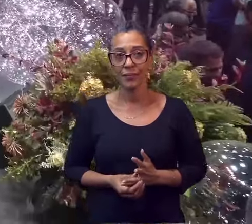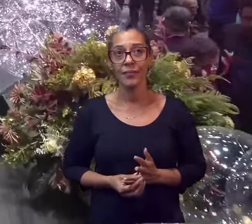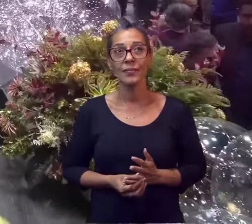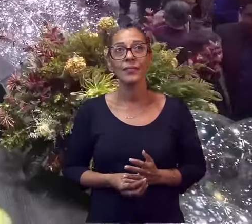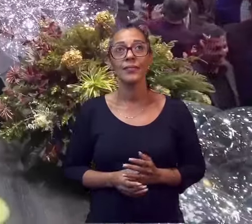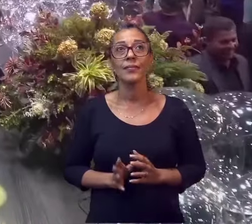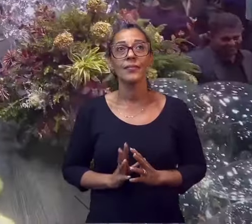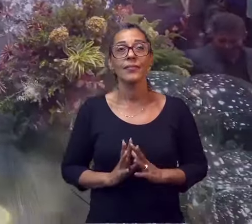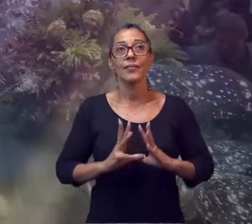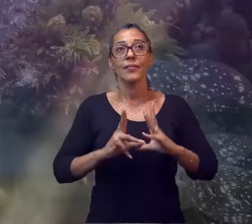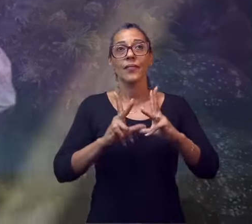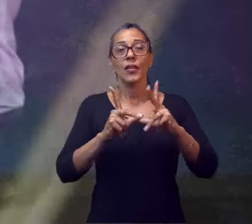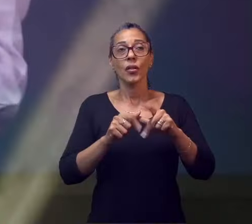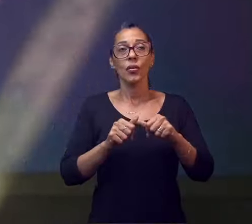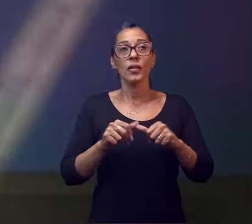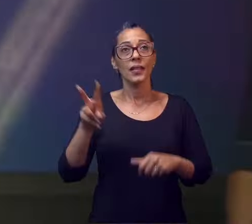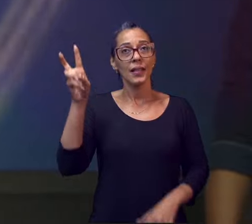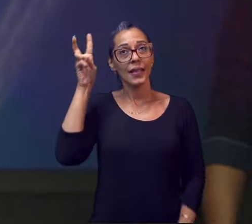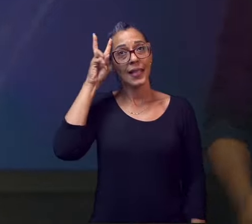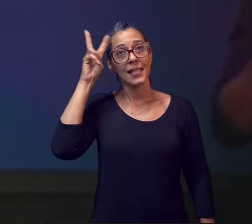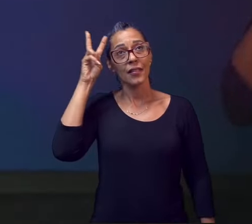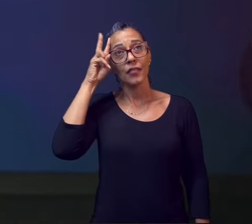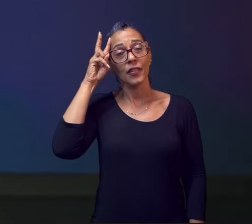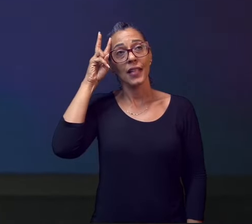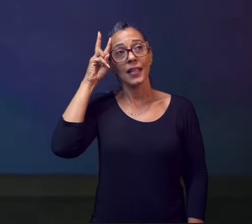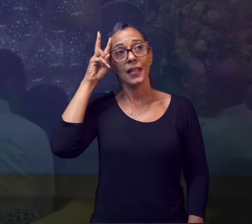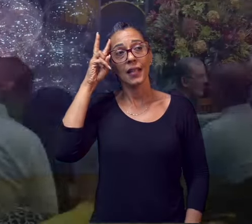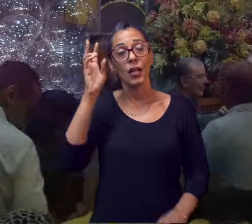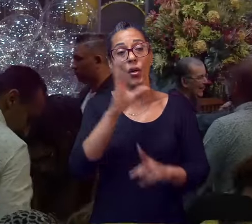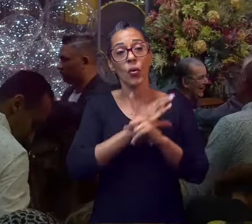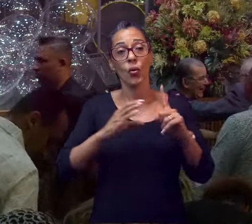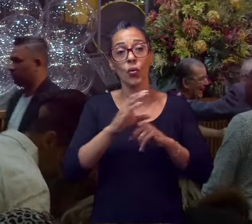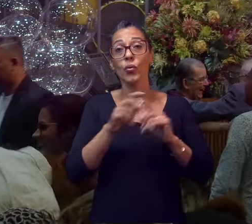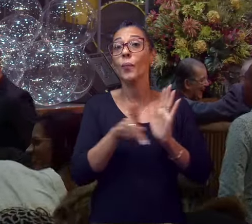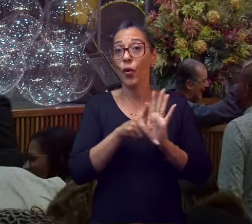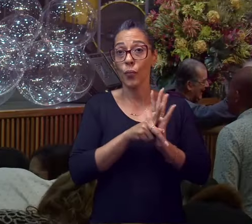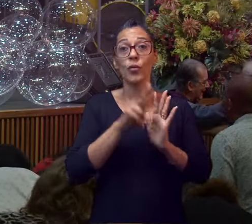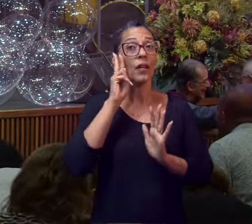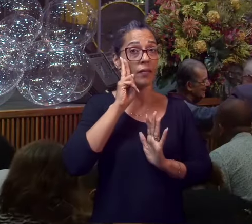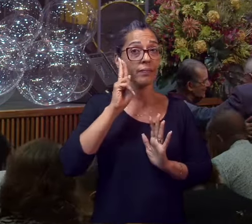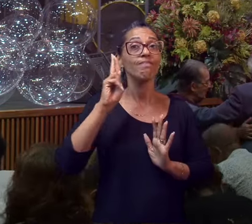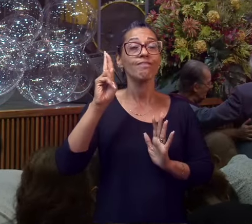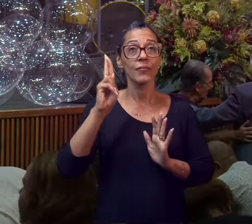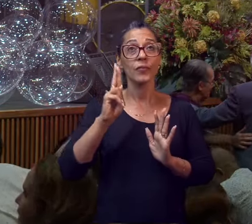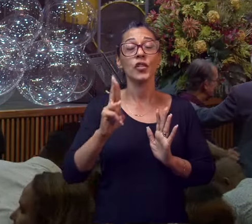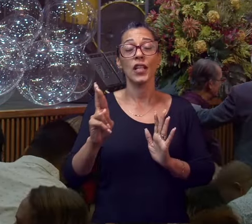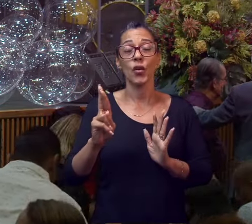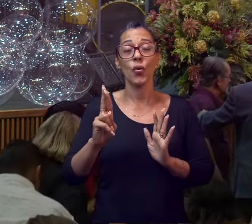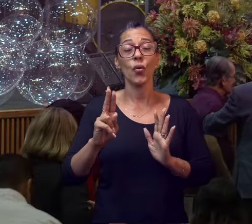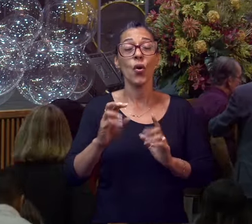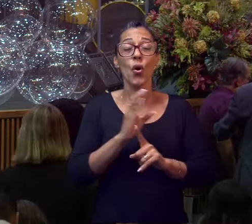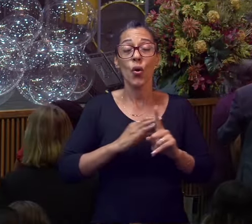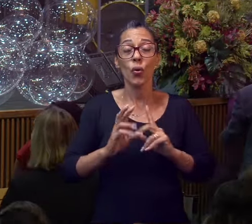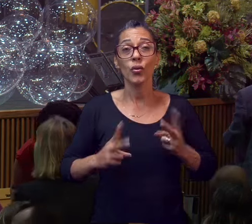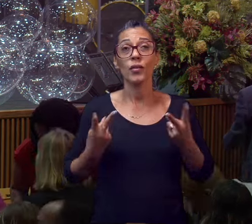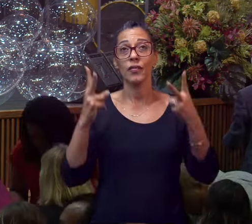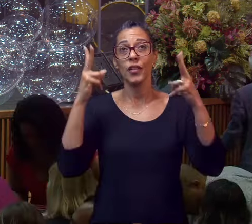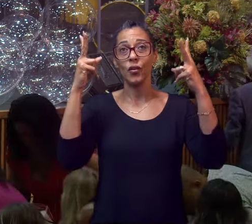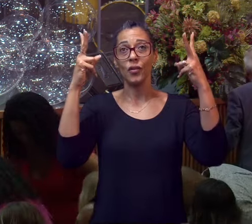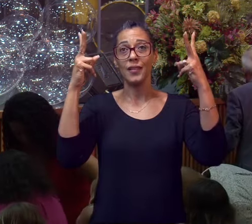toda terça-feira nós temos o grande pode ser sentar temos um cu da Vitória aqui e nós temos uma campanha olha aqui o que